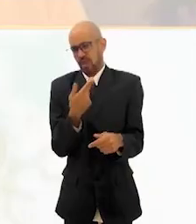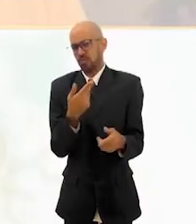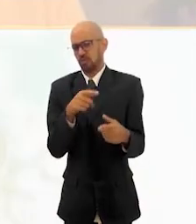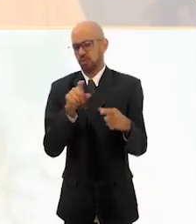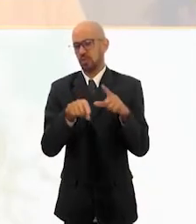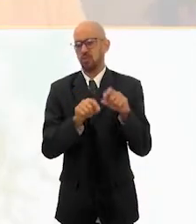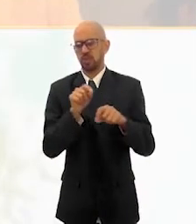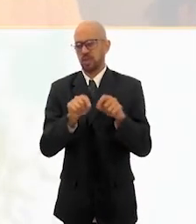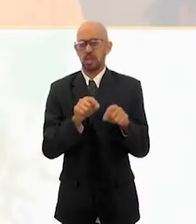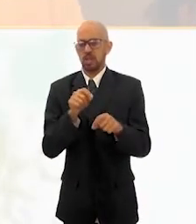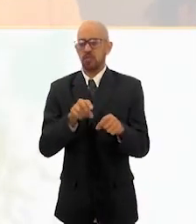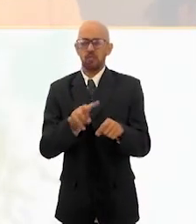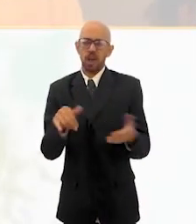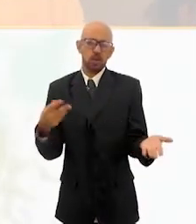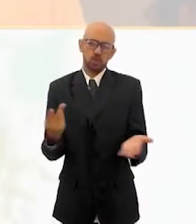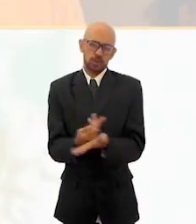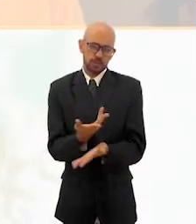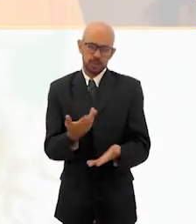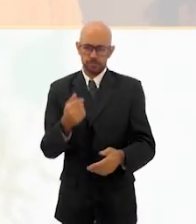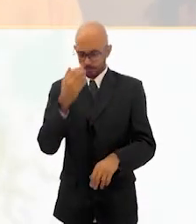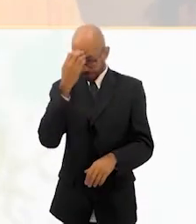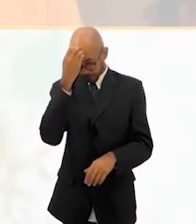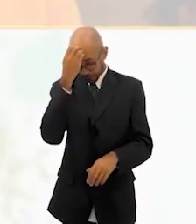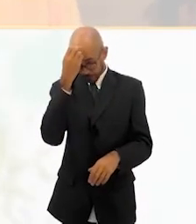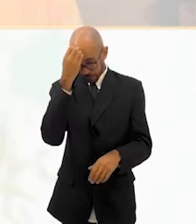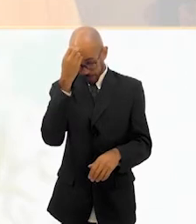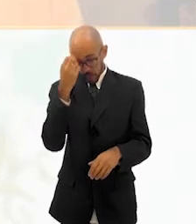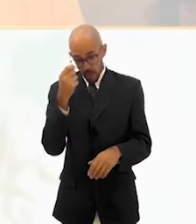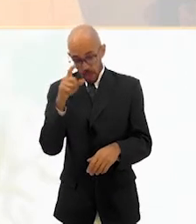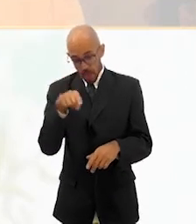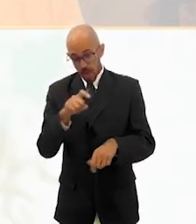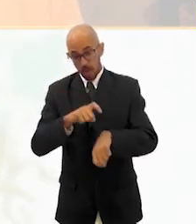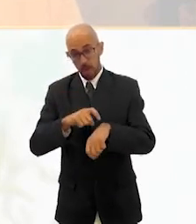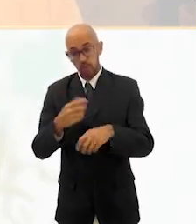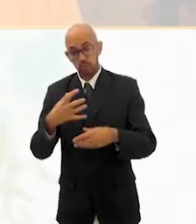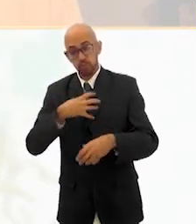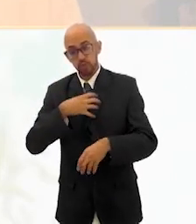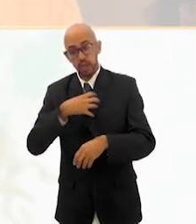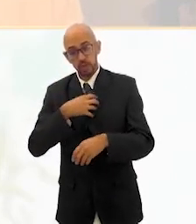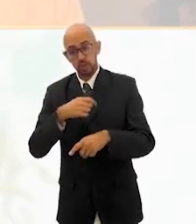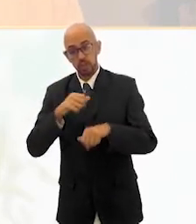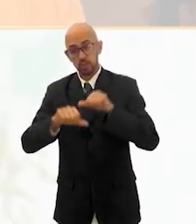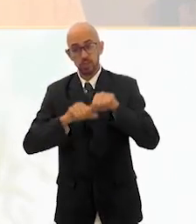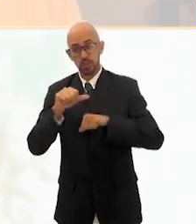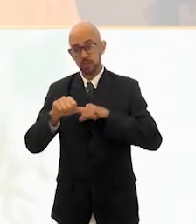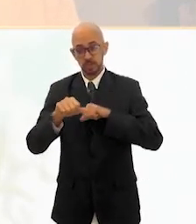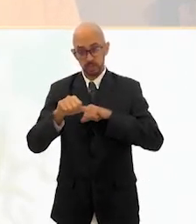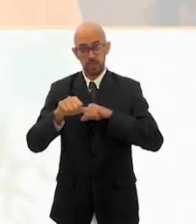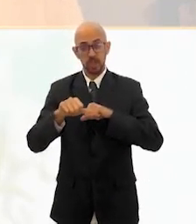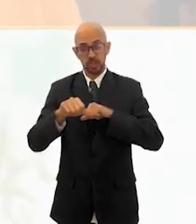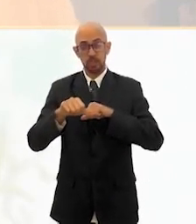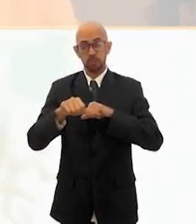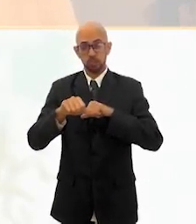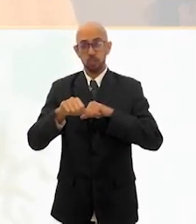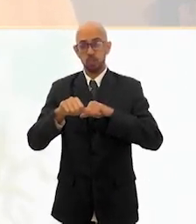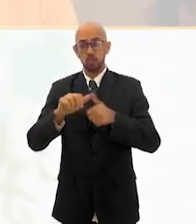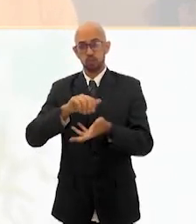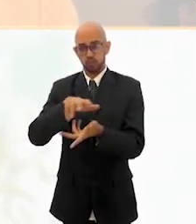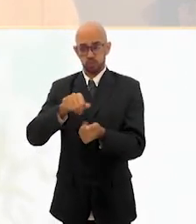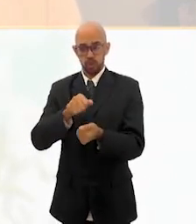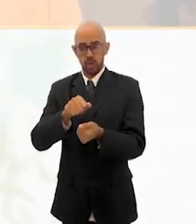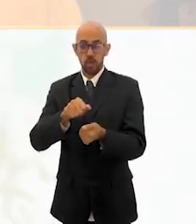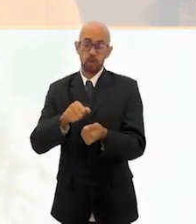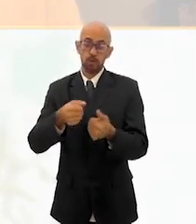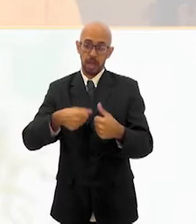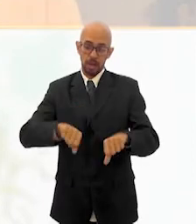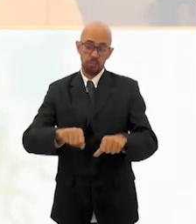tristeza, ela vai acontecer. E como você transita, o pós, como você transita, sair de uma situação materialmente pobre,